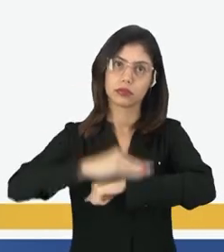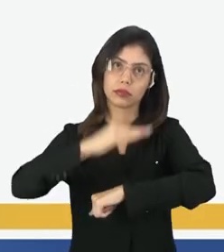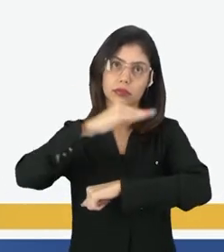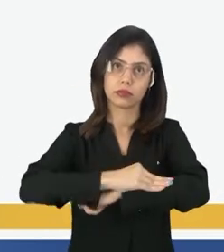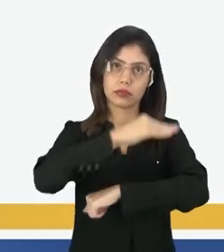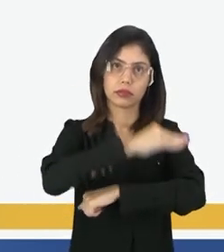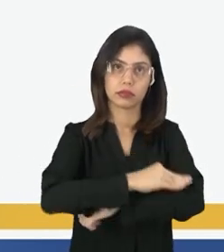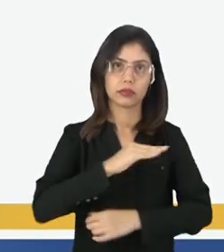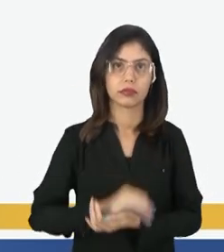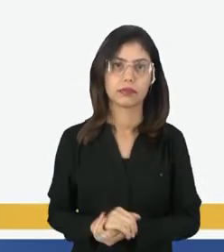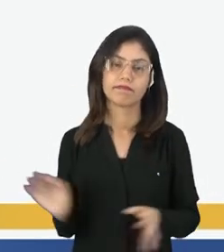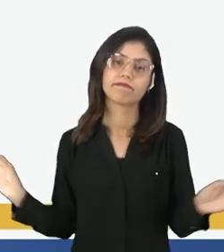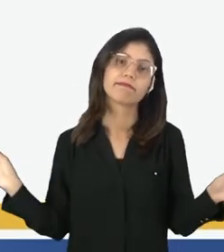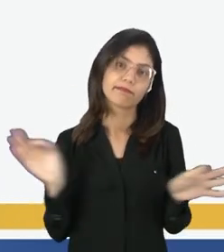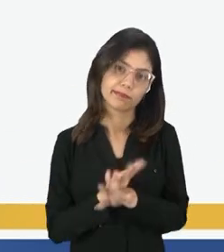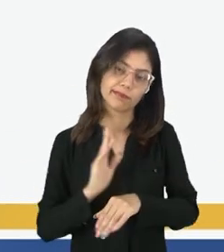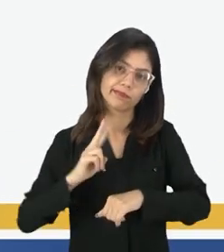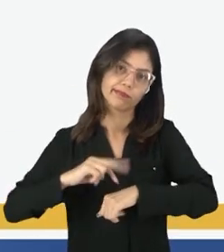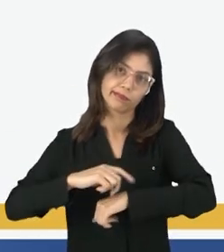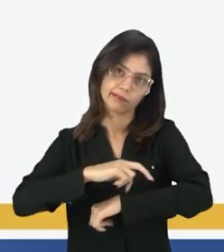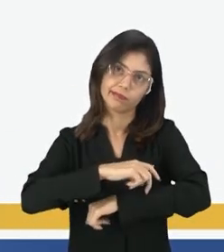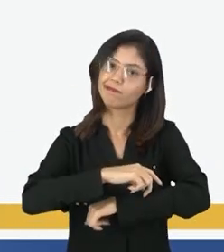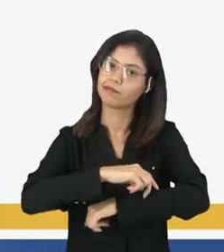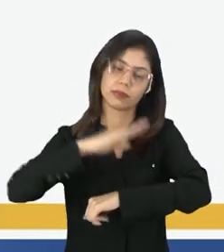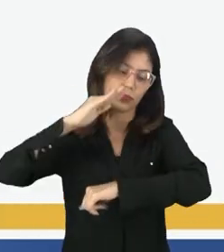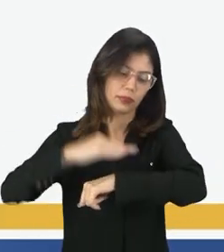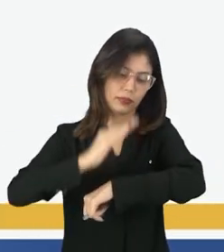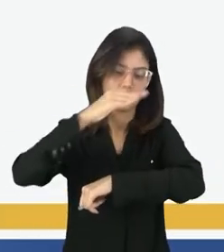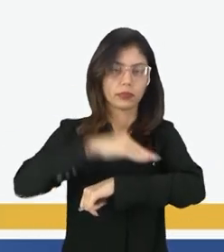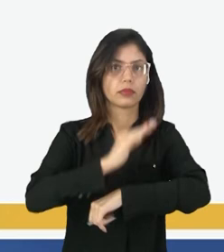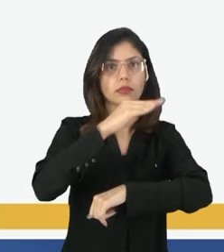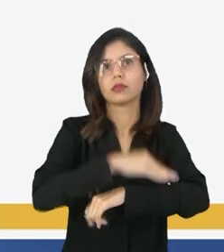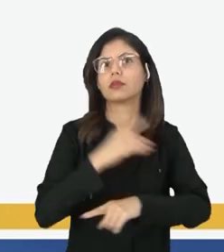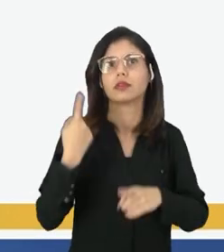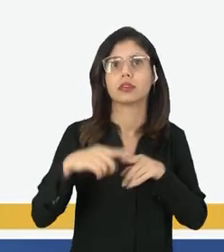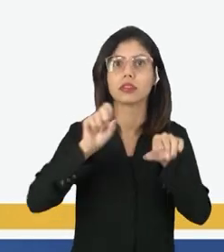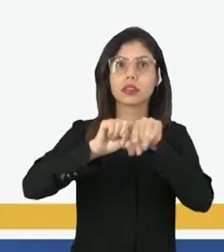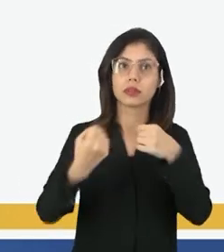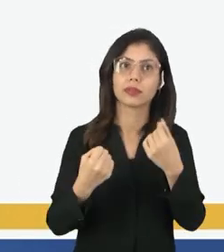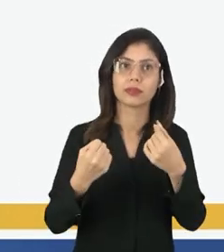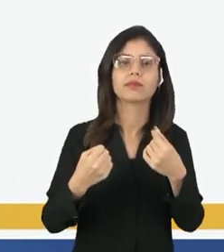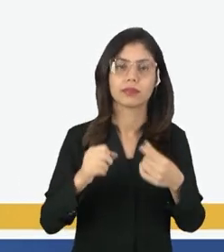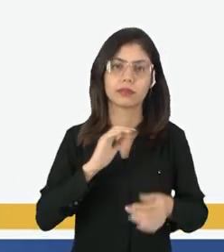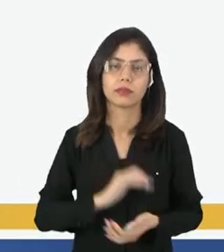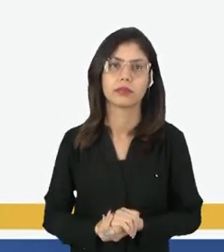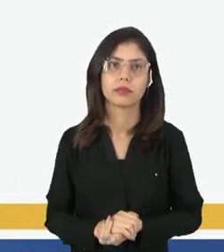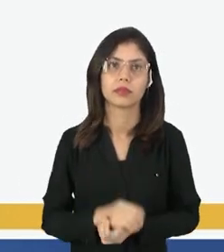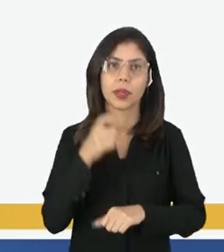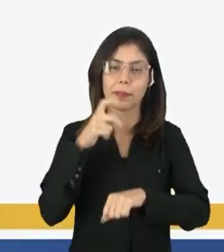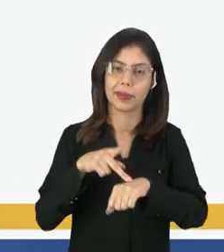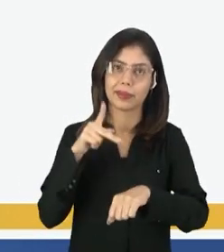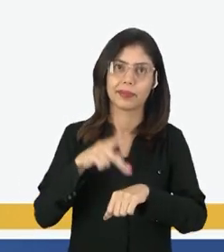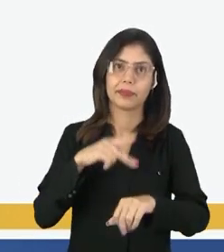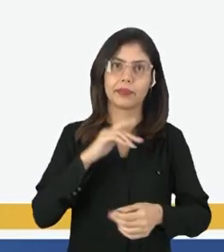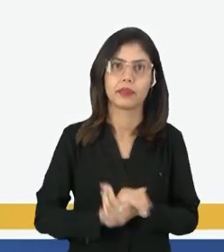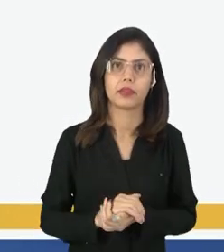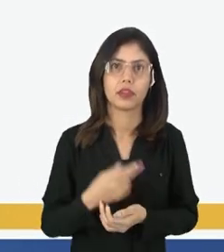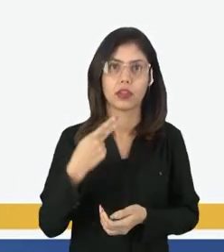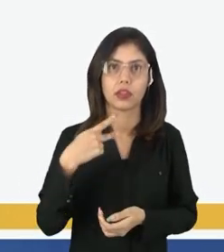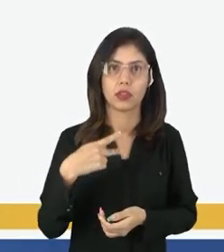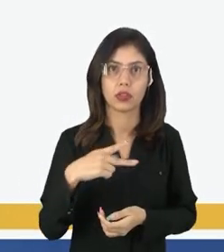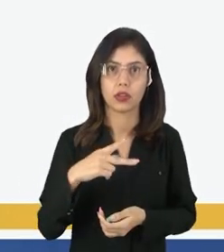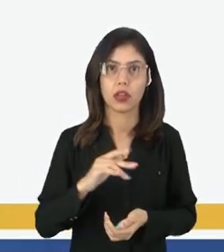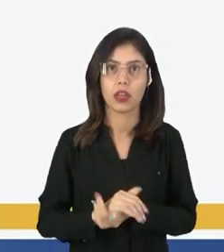que aconteceu Vamos lá ou sábado ele deixou de andar em pé por ter quebrado a coluna quando caiu sobre a laje de pedras e